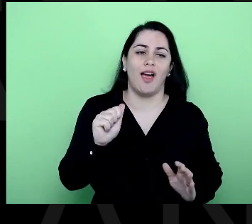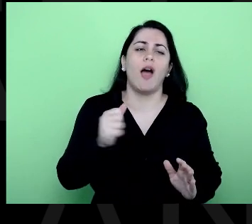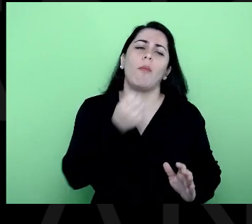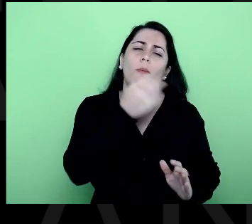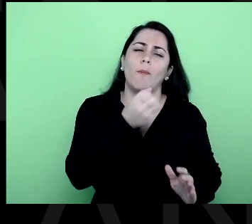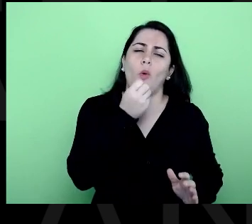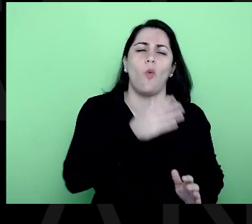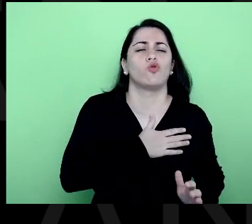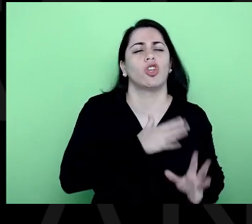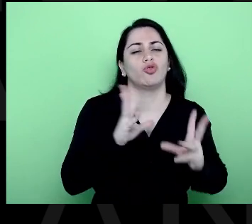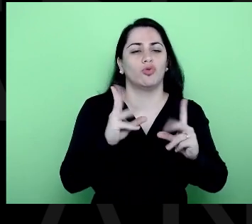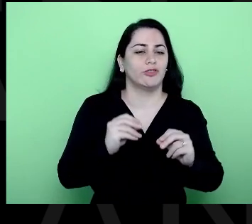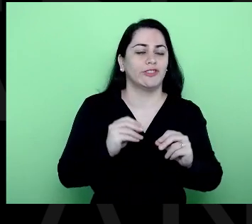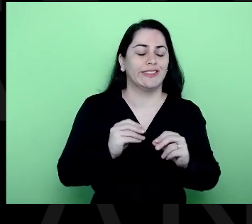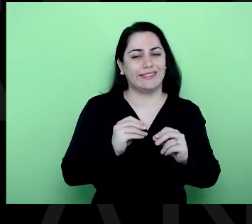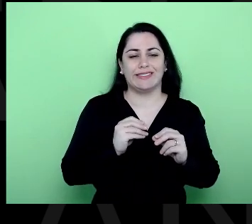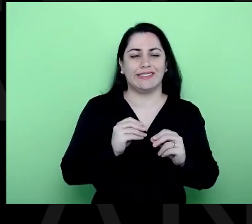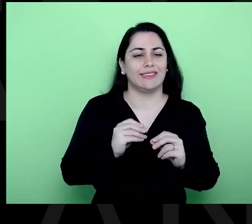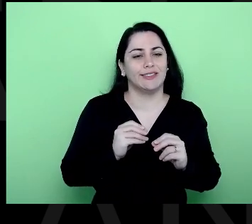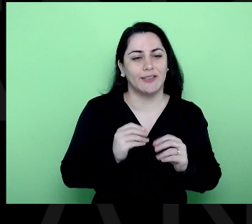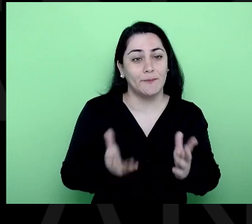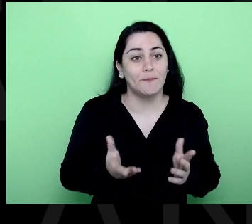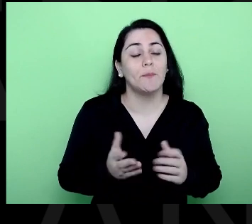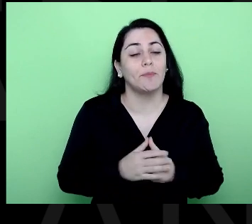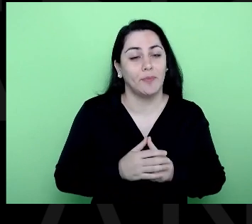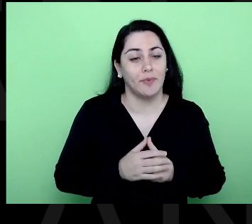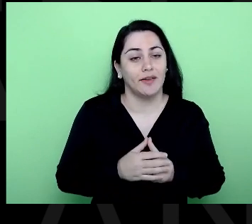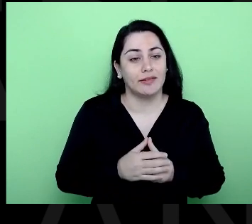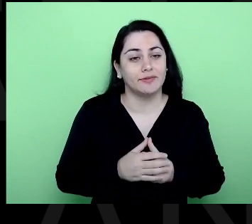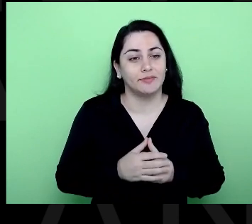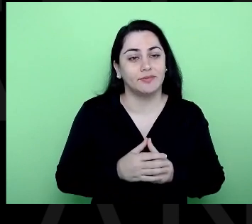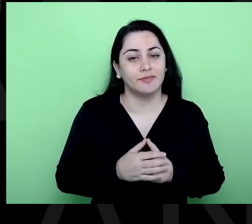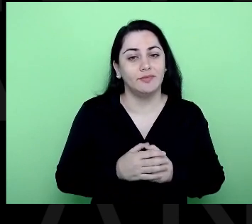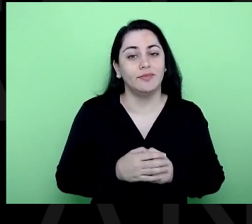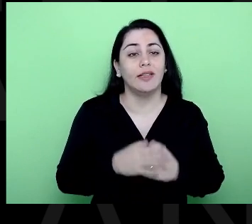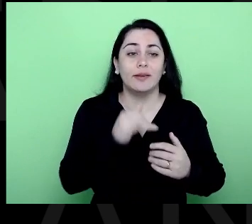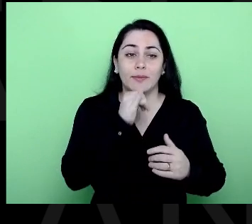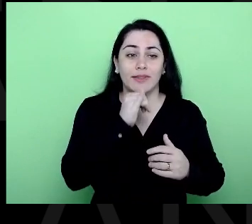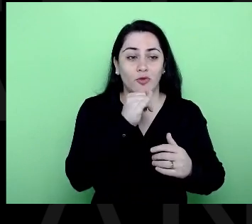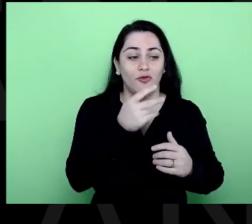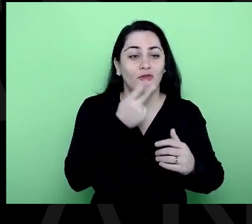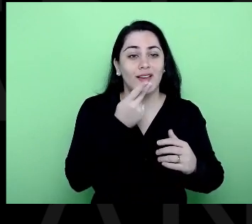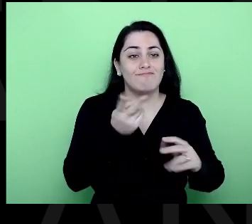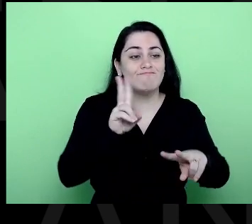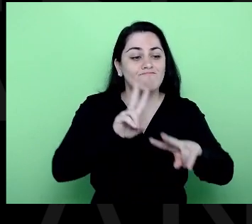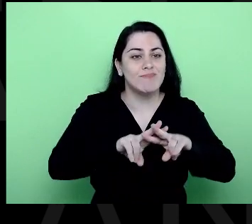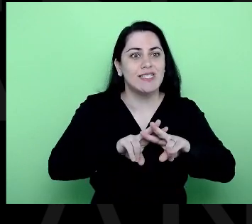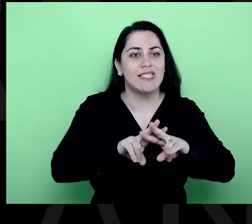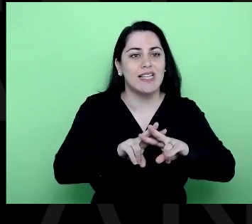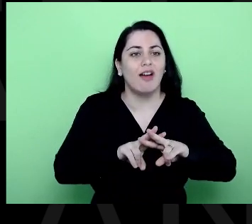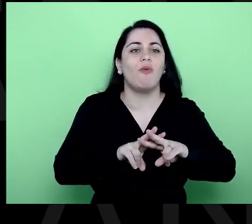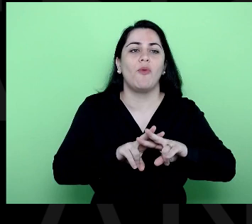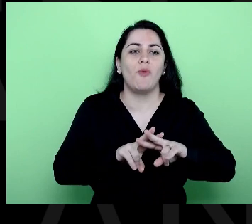mas. De novo, a questão da prisão. O